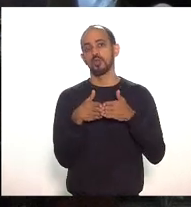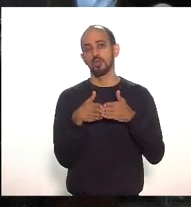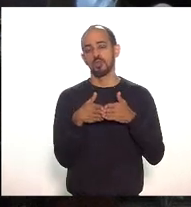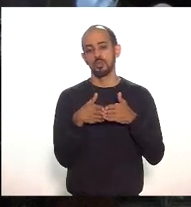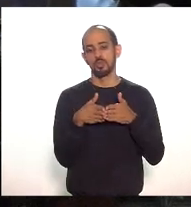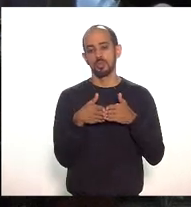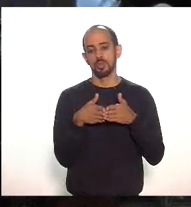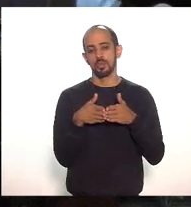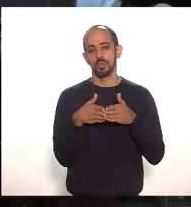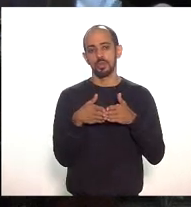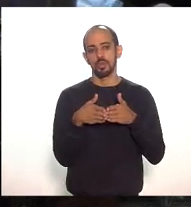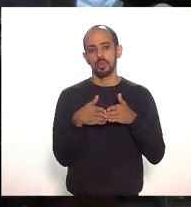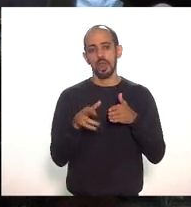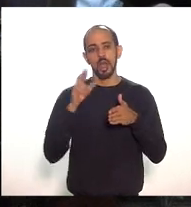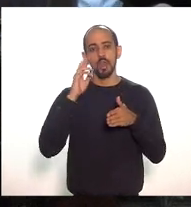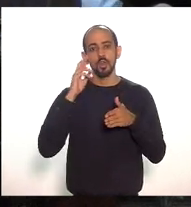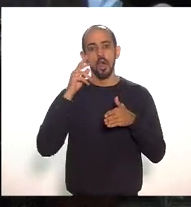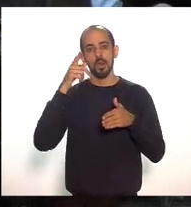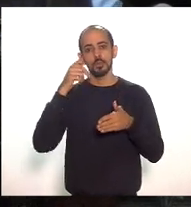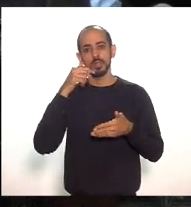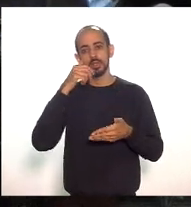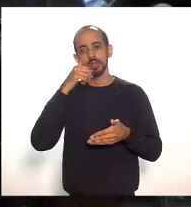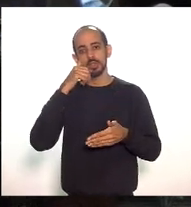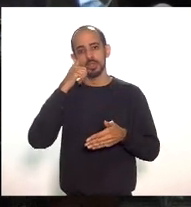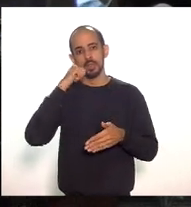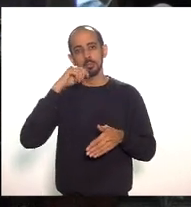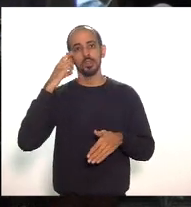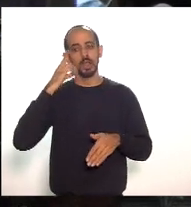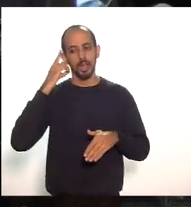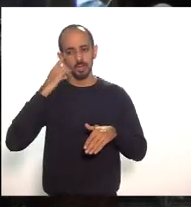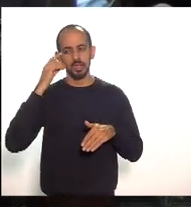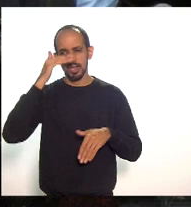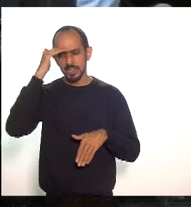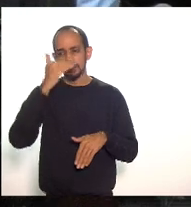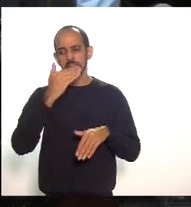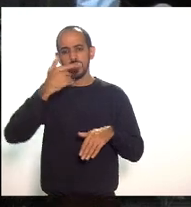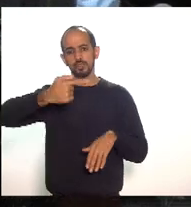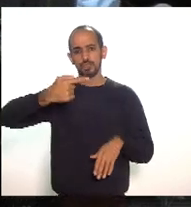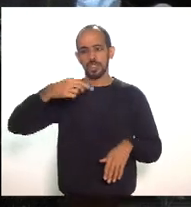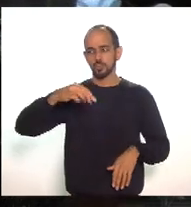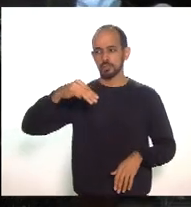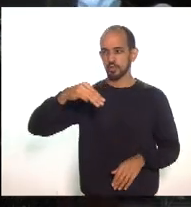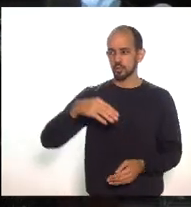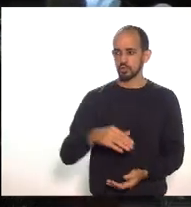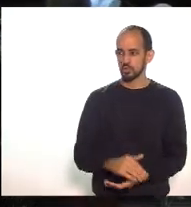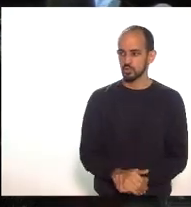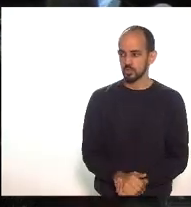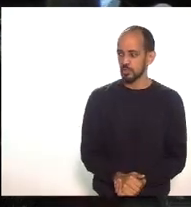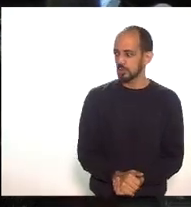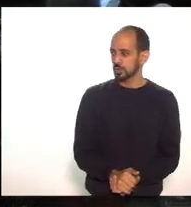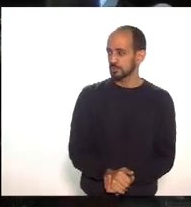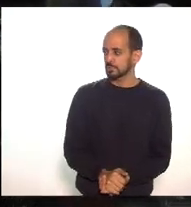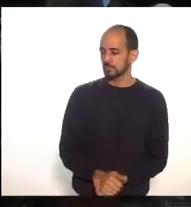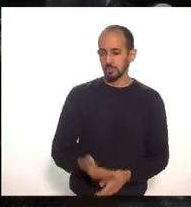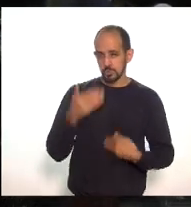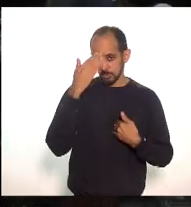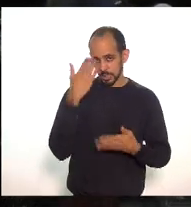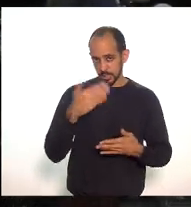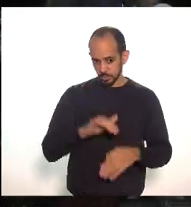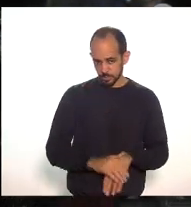a nobre deputada a possa respeitar o tempo de sete minutos Muito obrigado